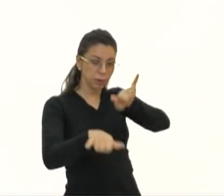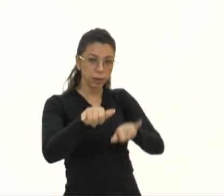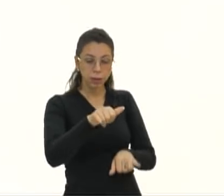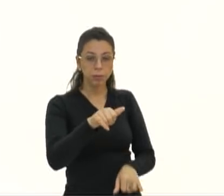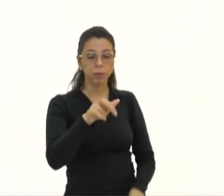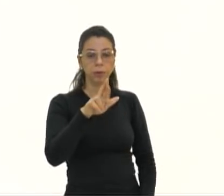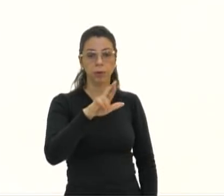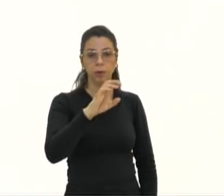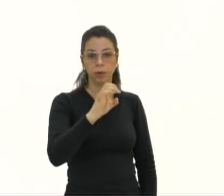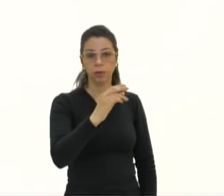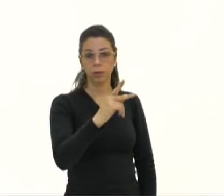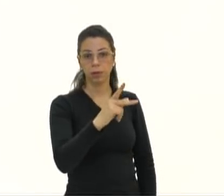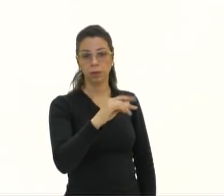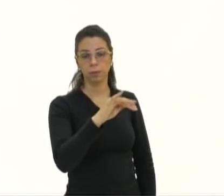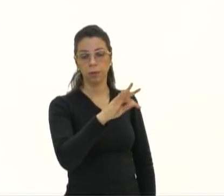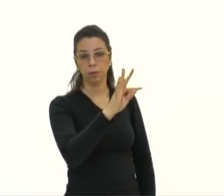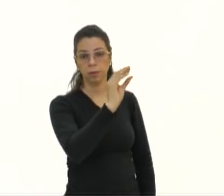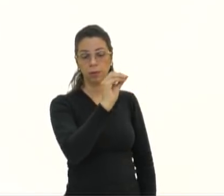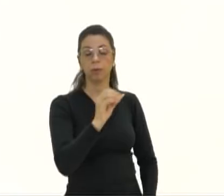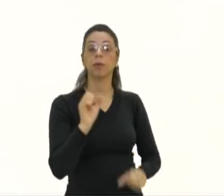quimiorreceptores, podem ser